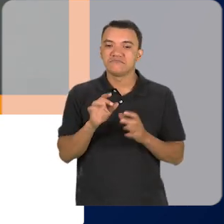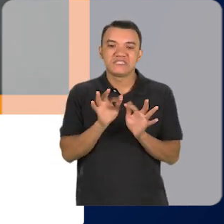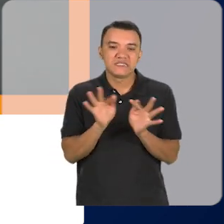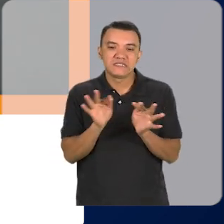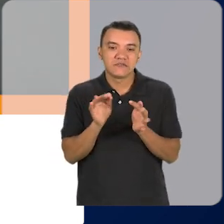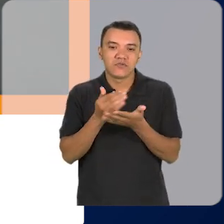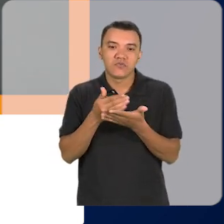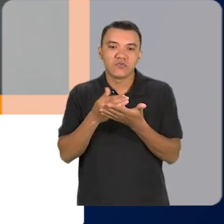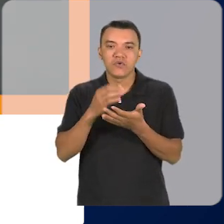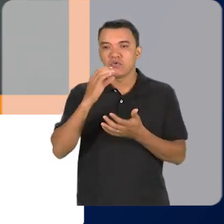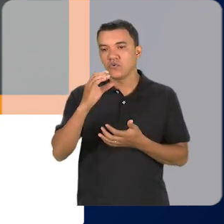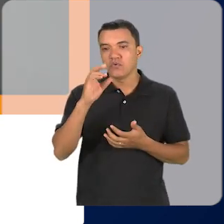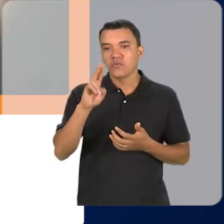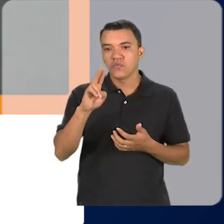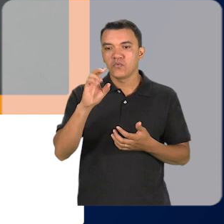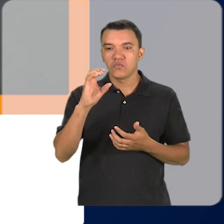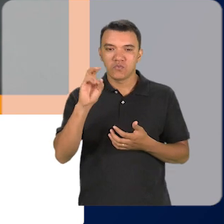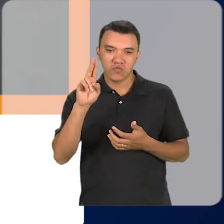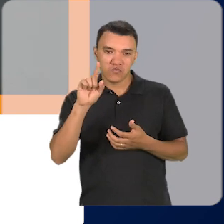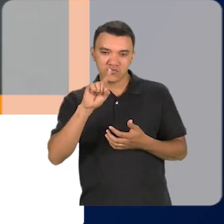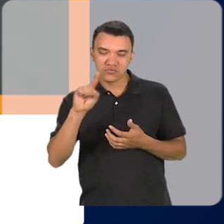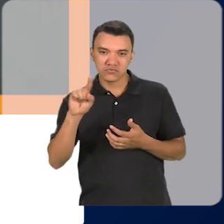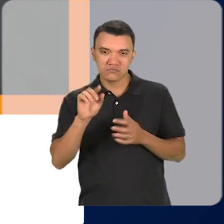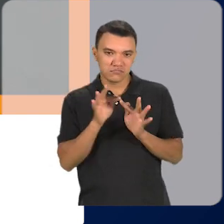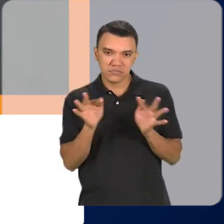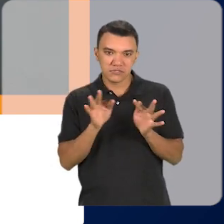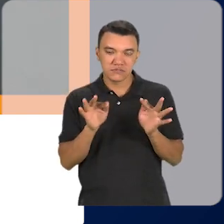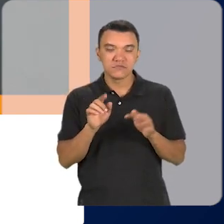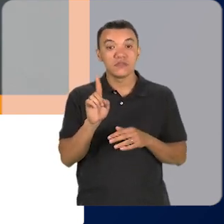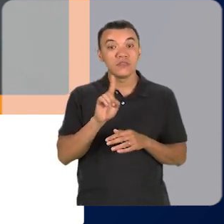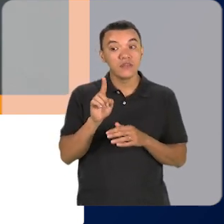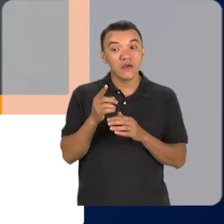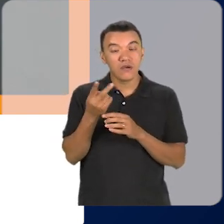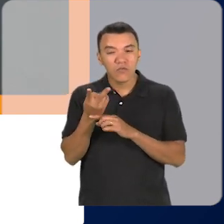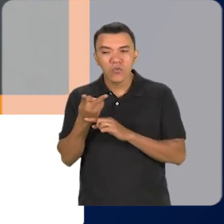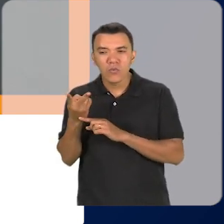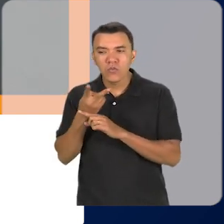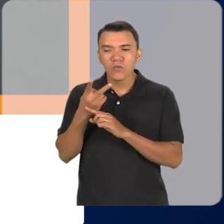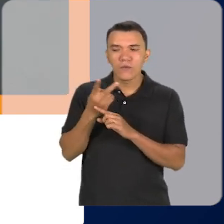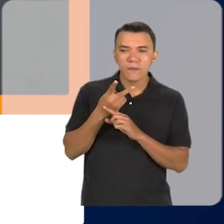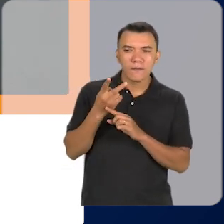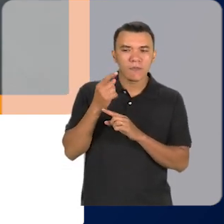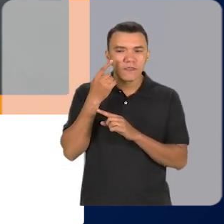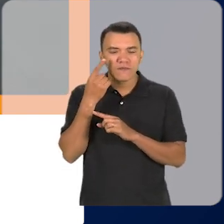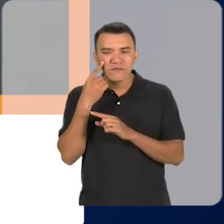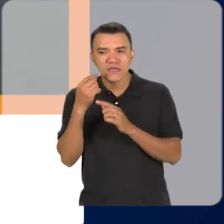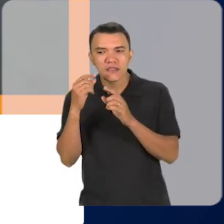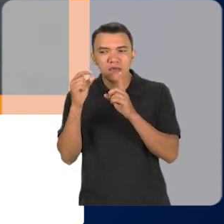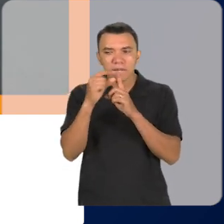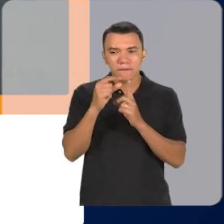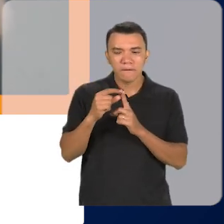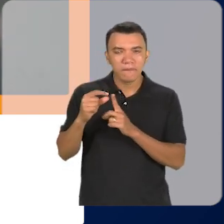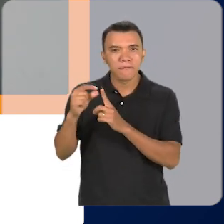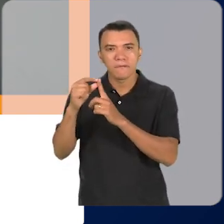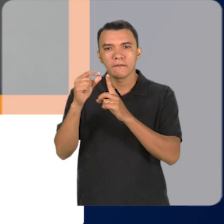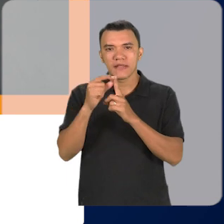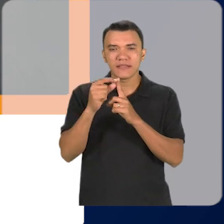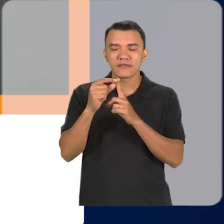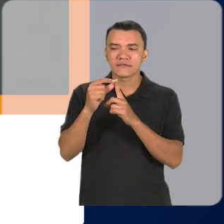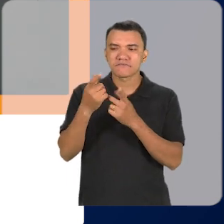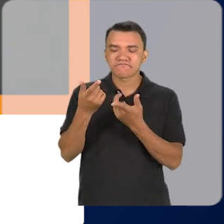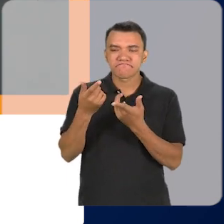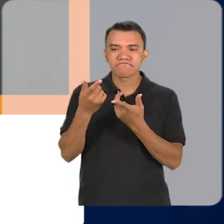cuscuz, venda de beiju, não, ele vai buscar na própria palavra em si, no próprio